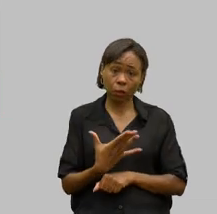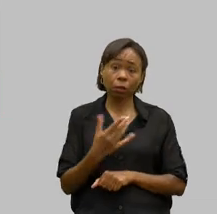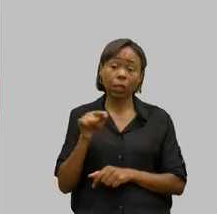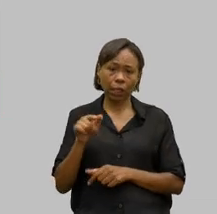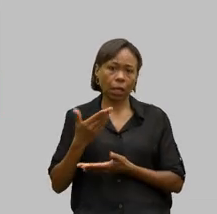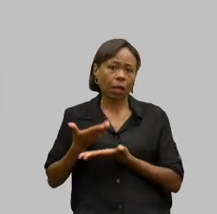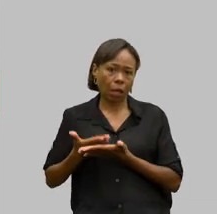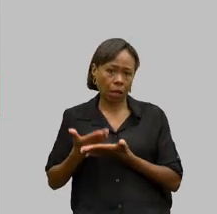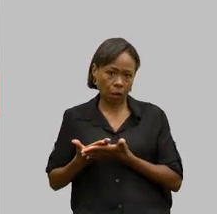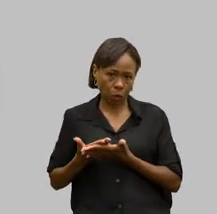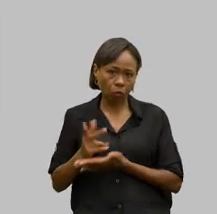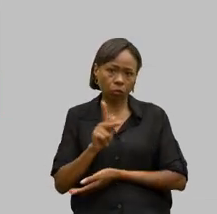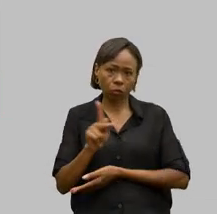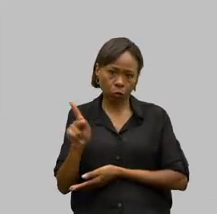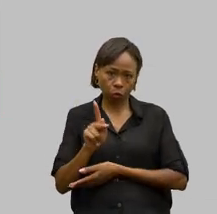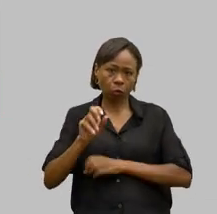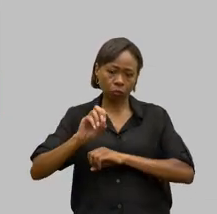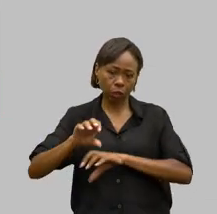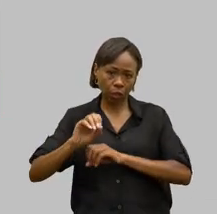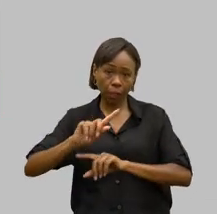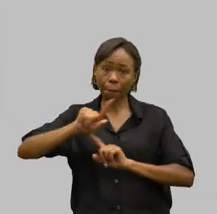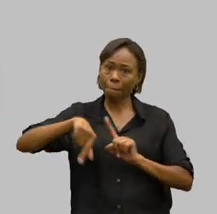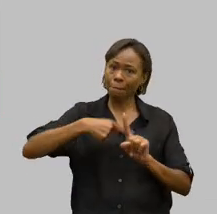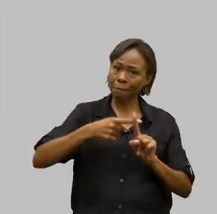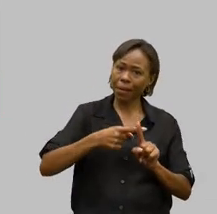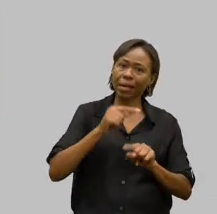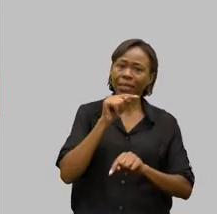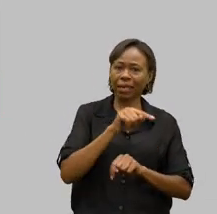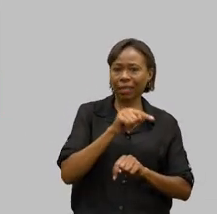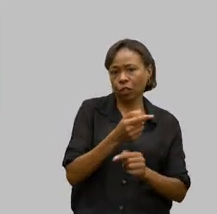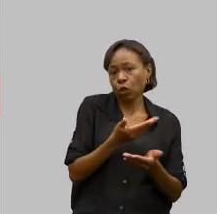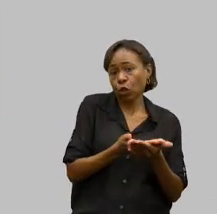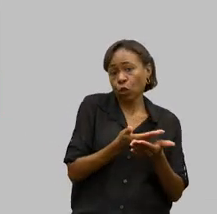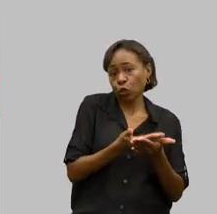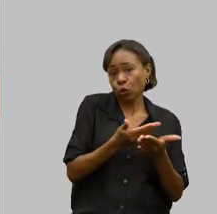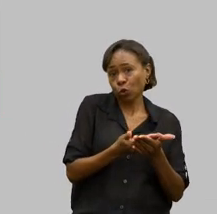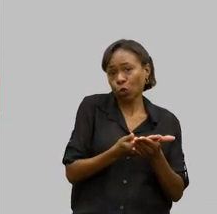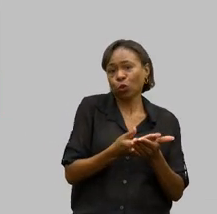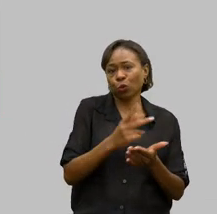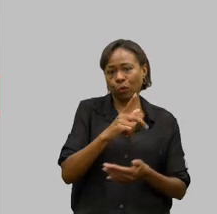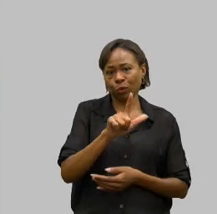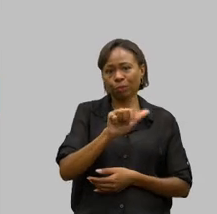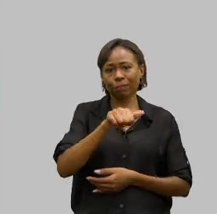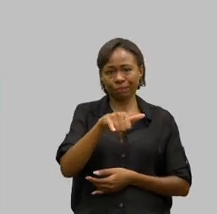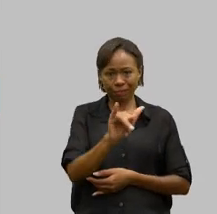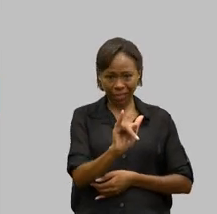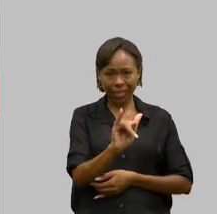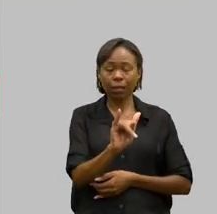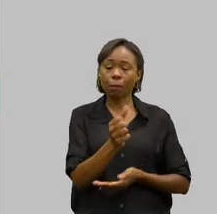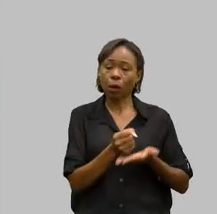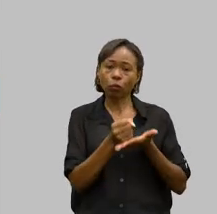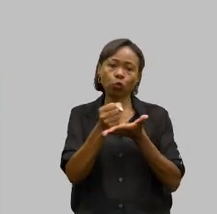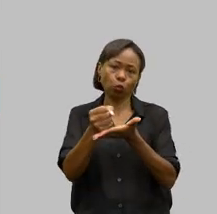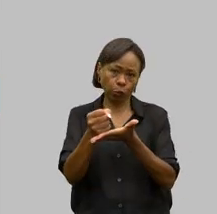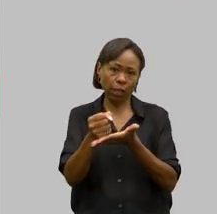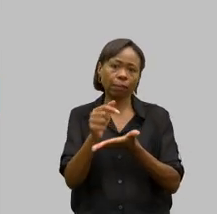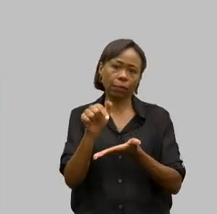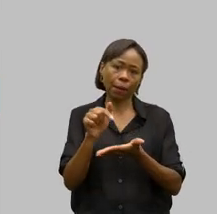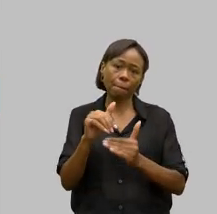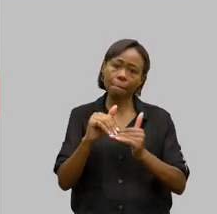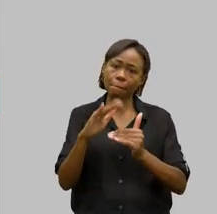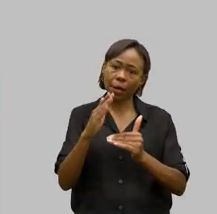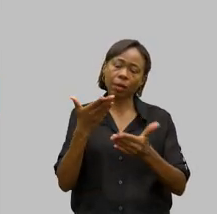que o professor está lecionando, ele tem essa ferramenta do EstudoPlay para auxiliar nessa formação, para que a gente tenha maior taxa de